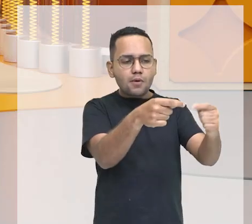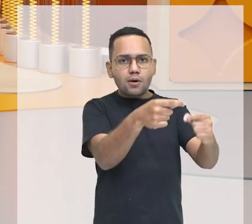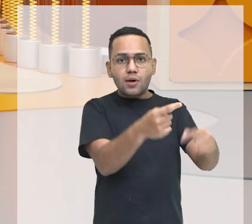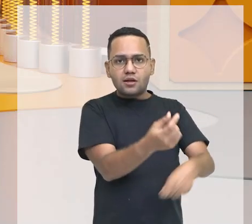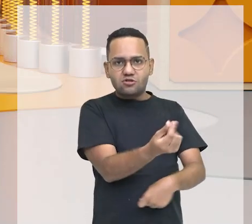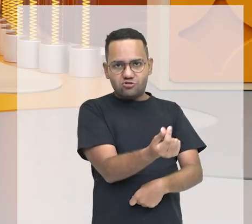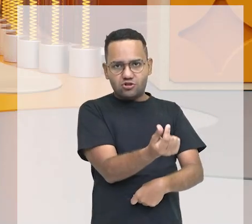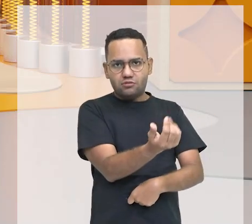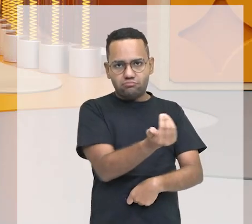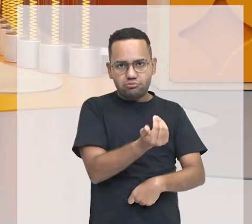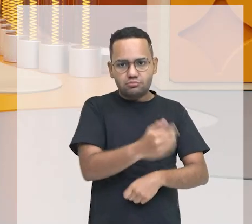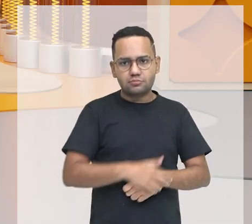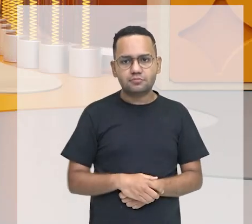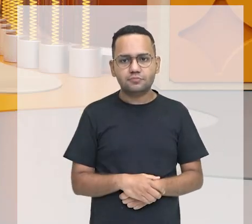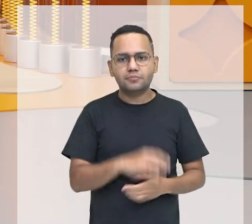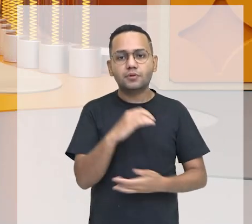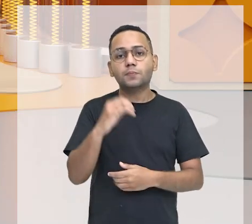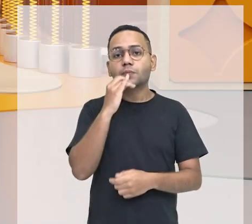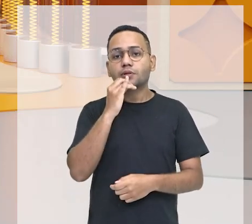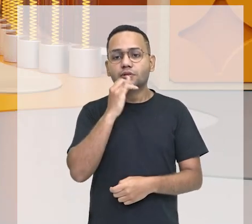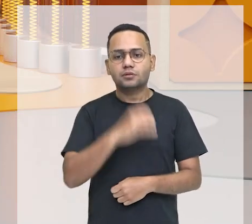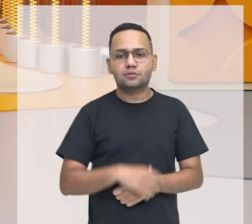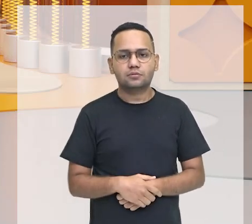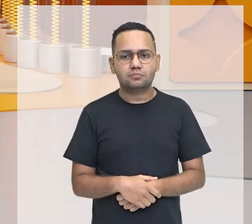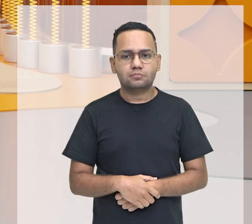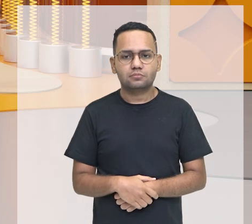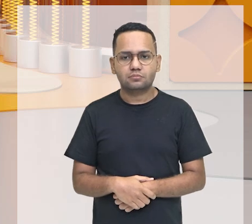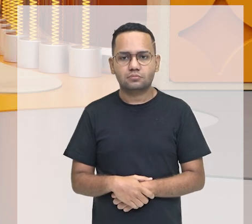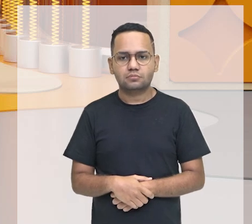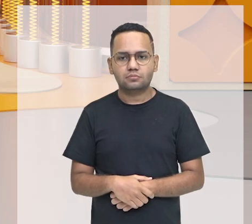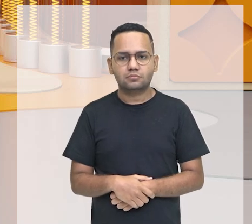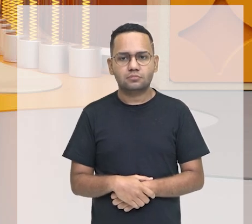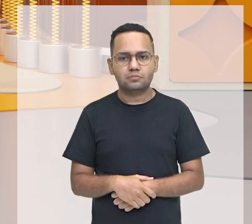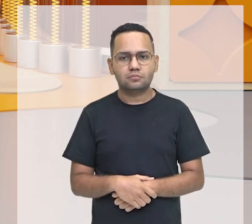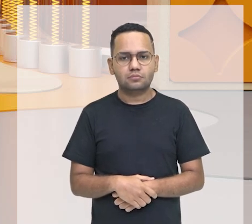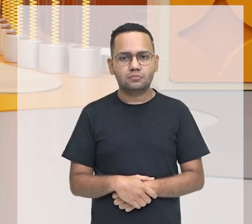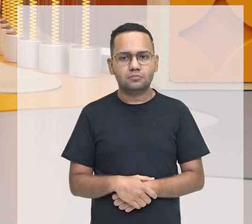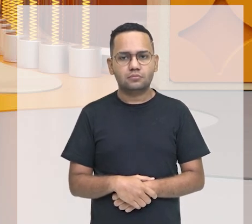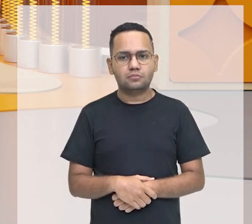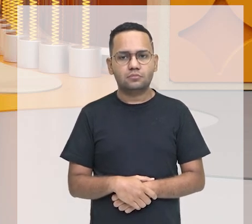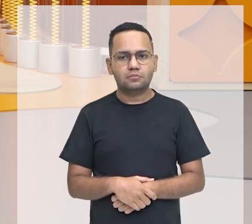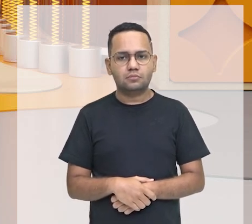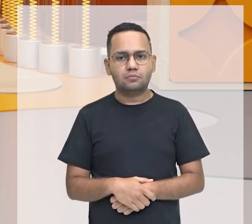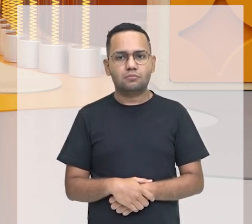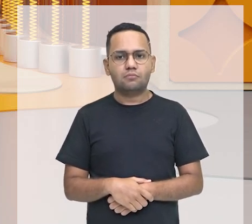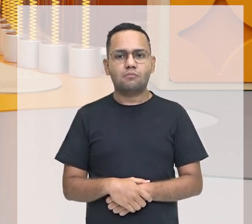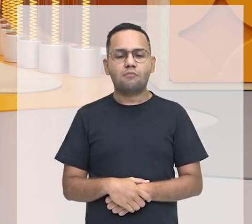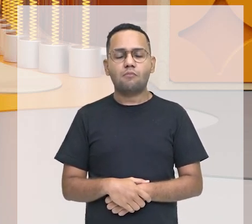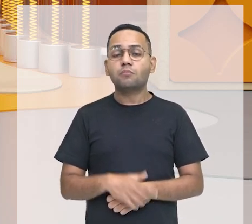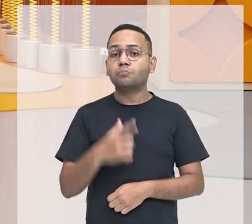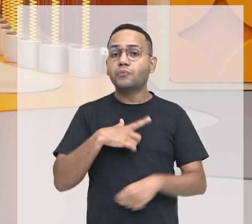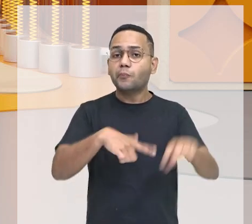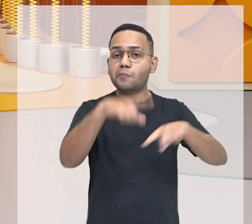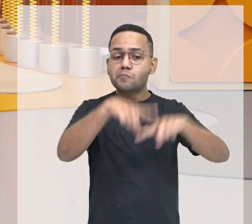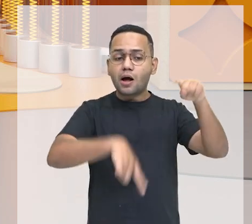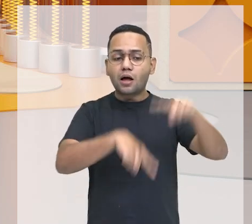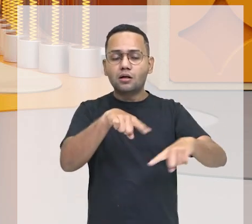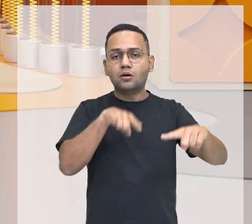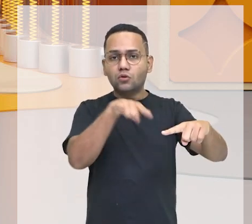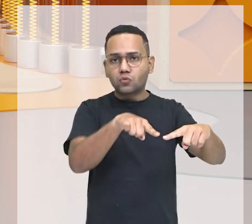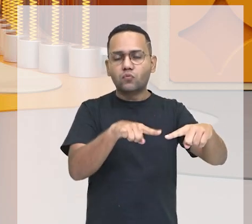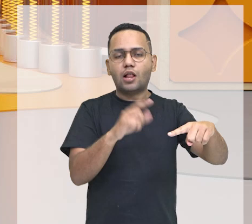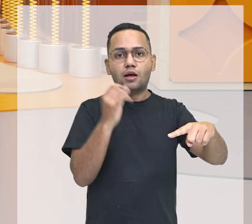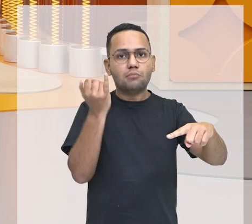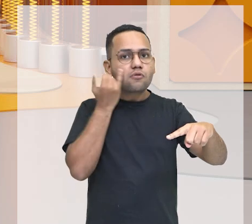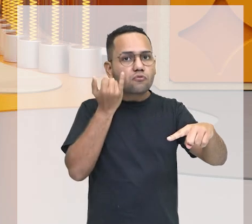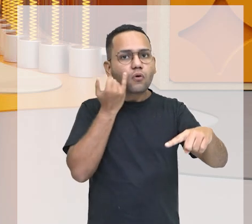Você deposita aqui, abre uma conta, deposita o seu salário lá em real e em qualquer lugar do